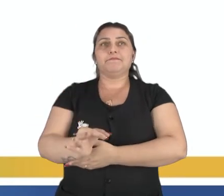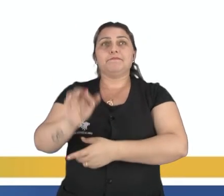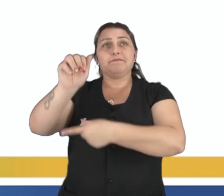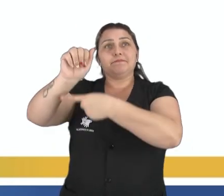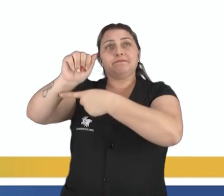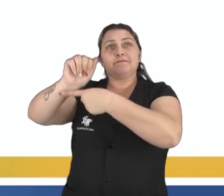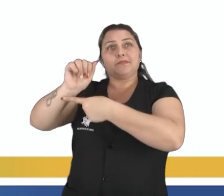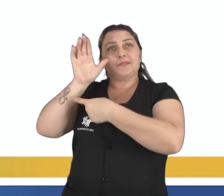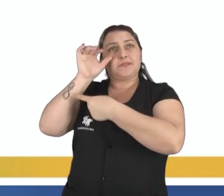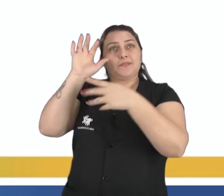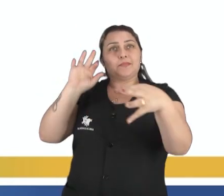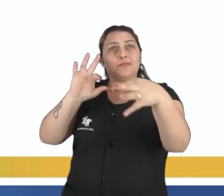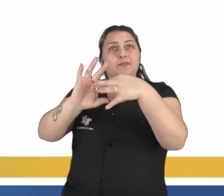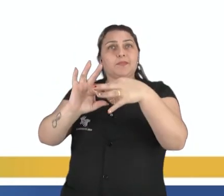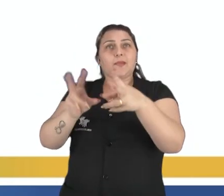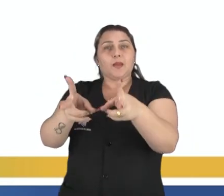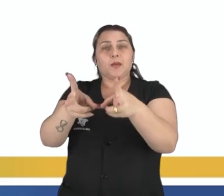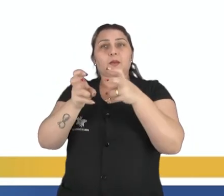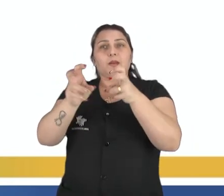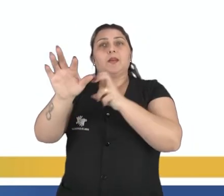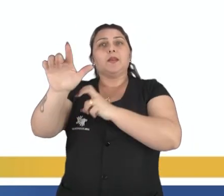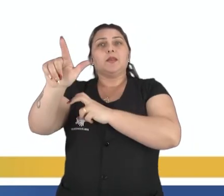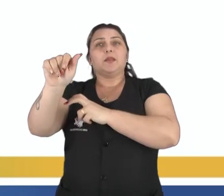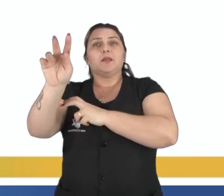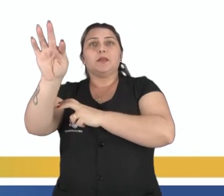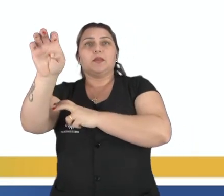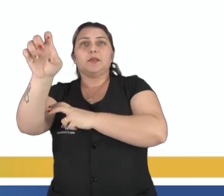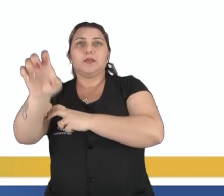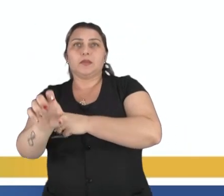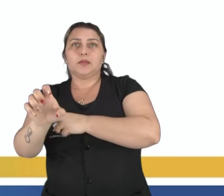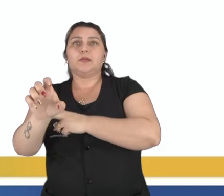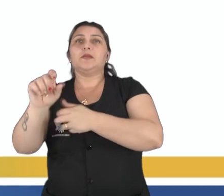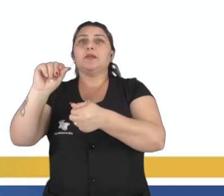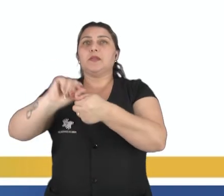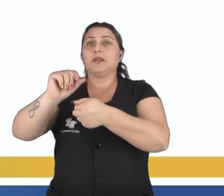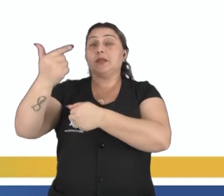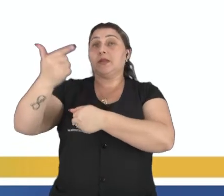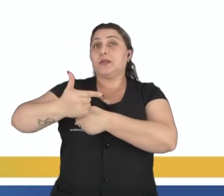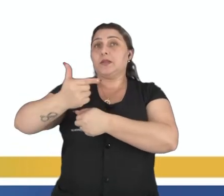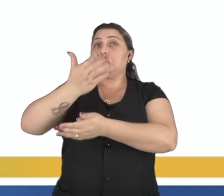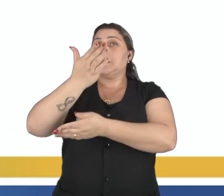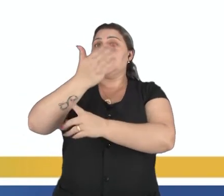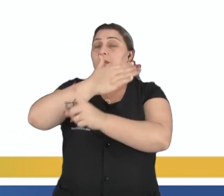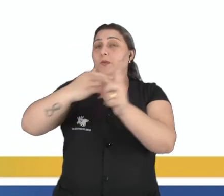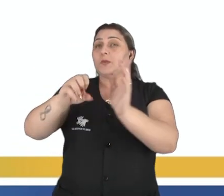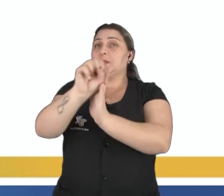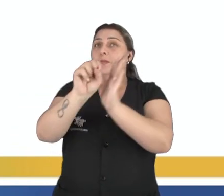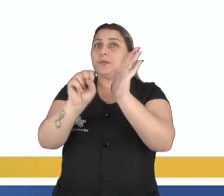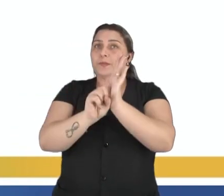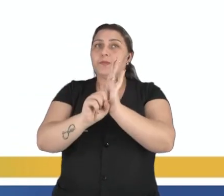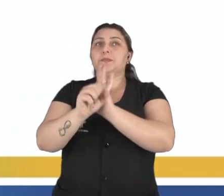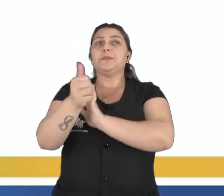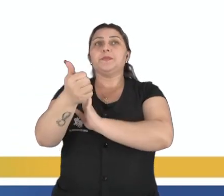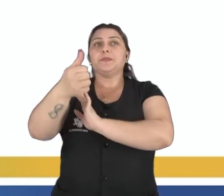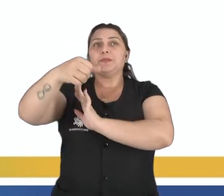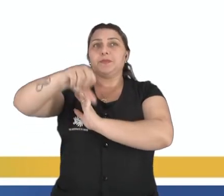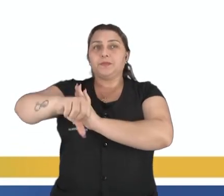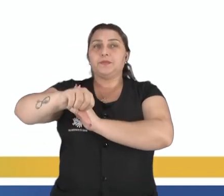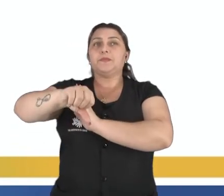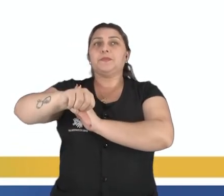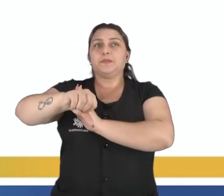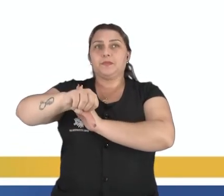correta a letra A, né? Interesses ligados à exploração do látex, que provocaram na segunda metade do século XIX